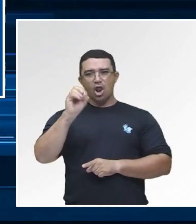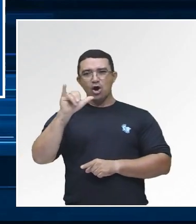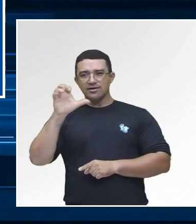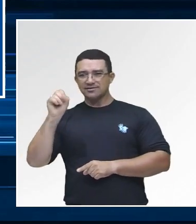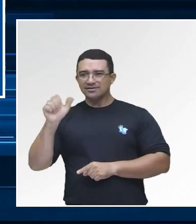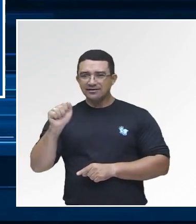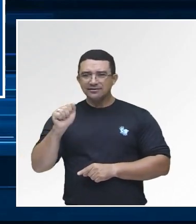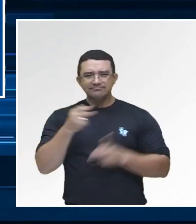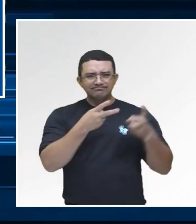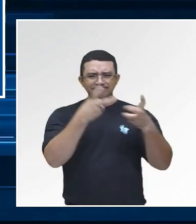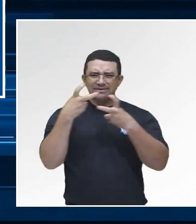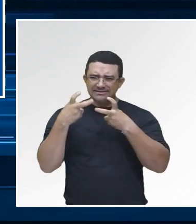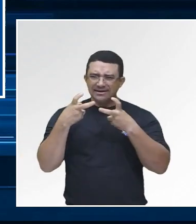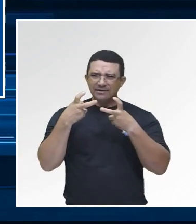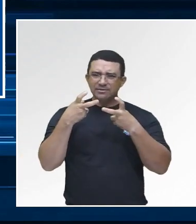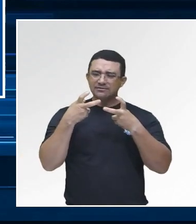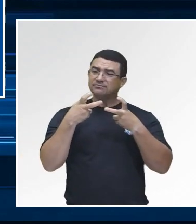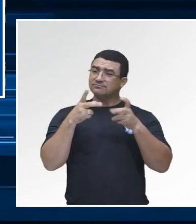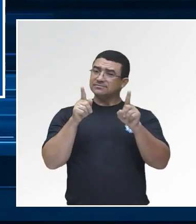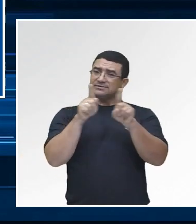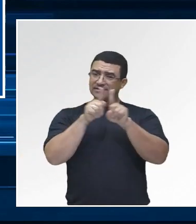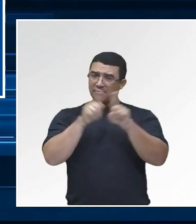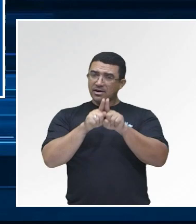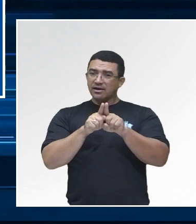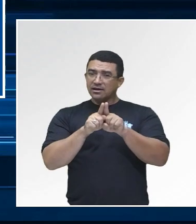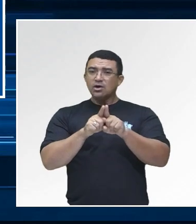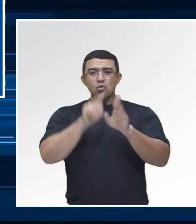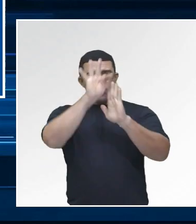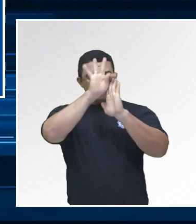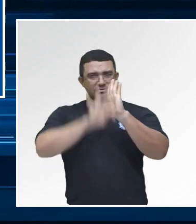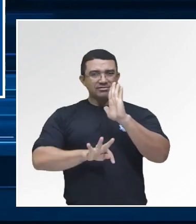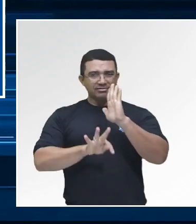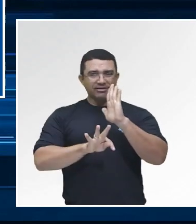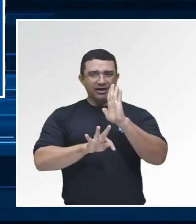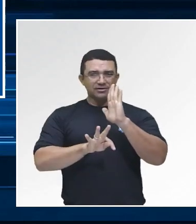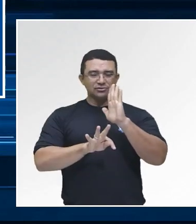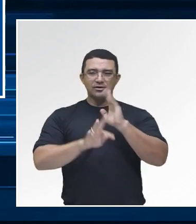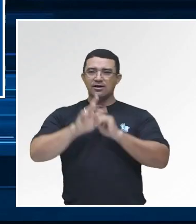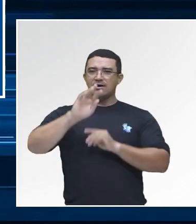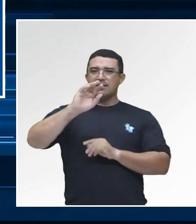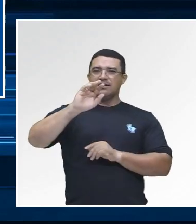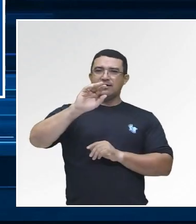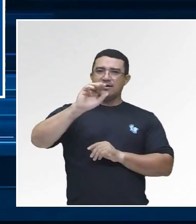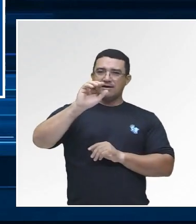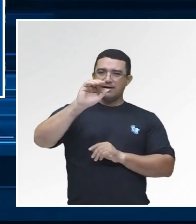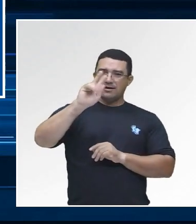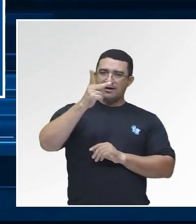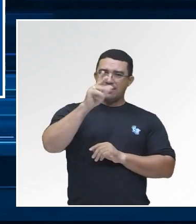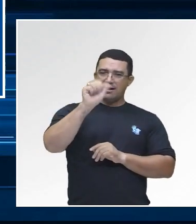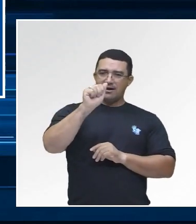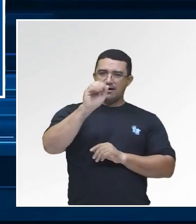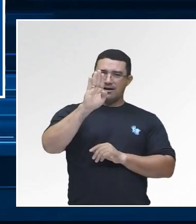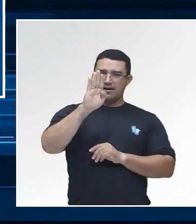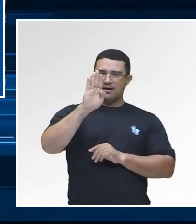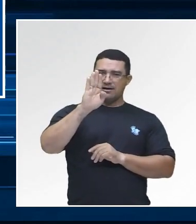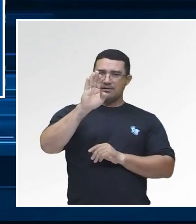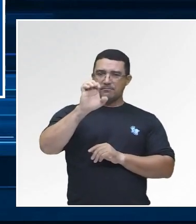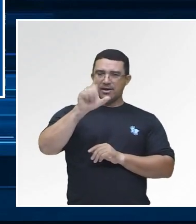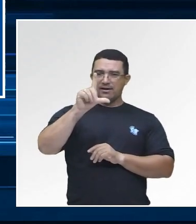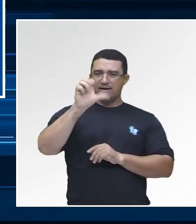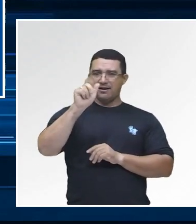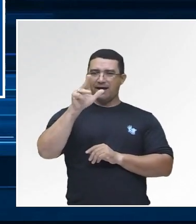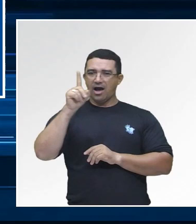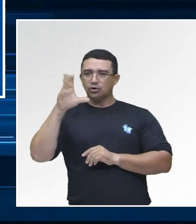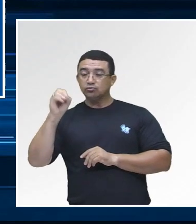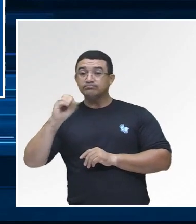observe que também esse texto, né, o Abelardo e a Heloísa são os personagens, aconteceu